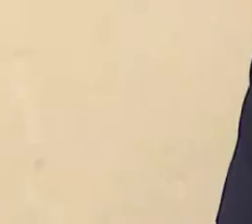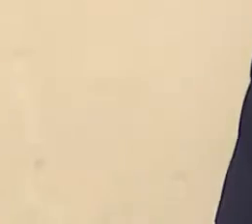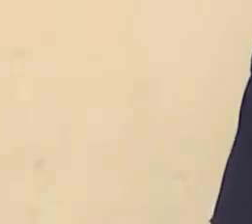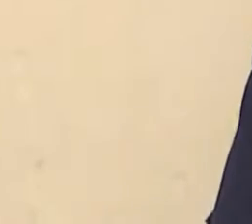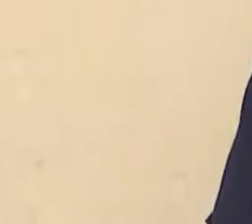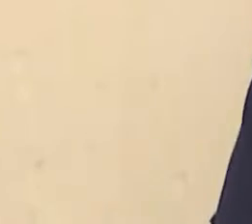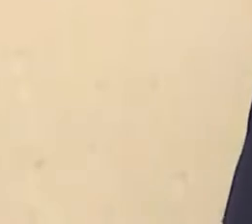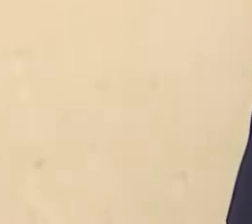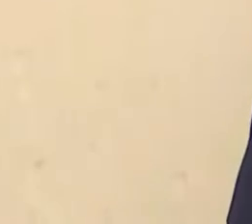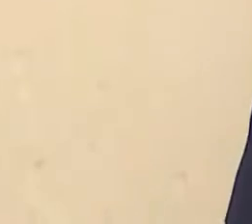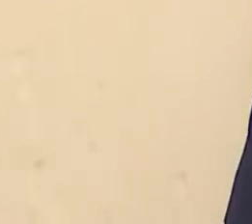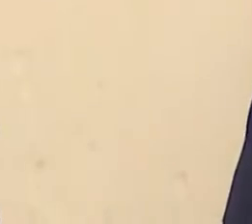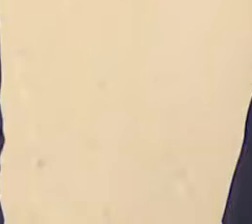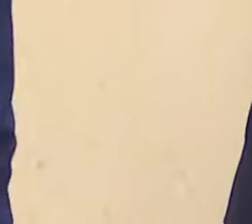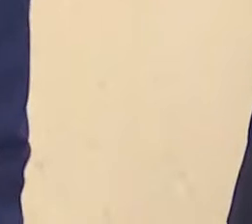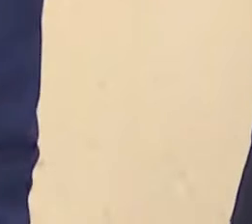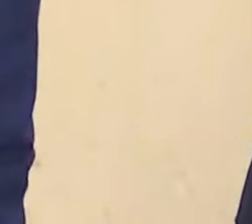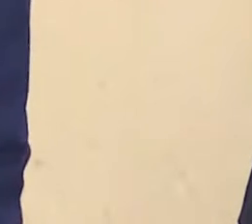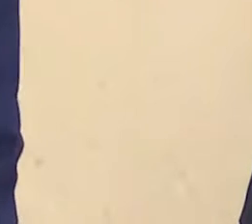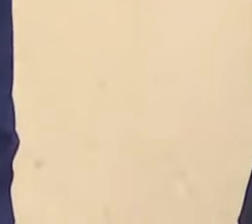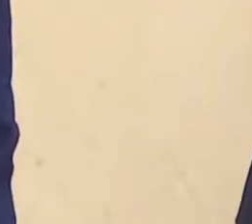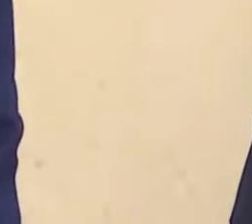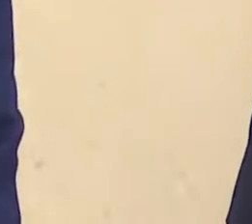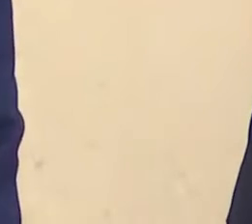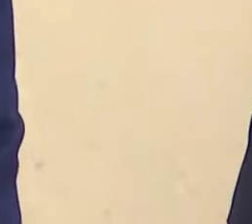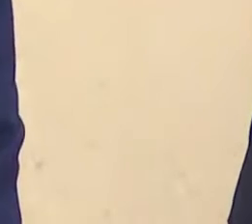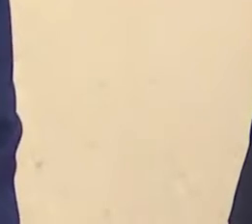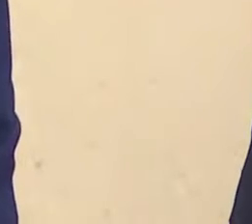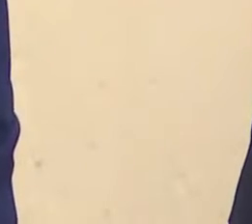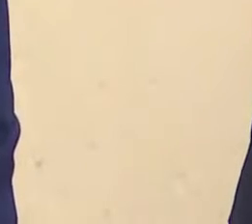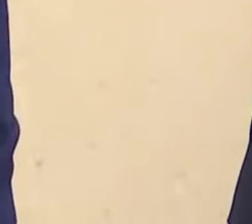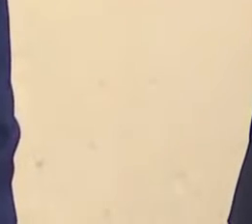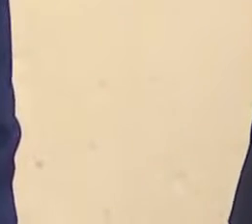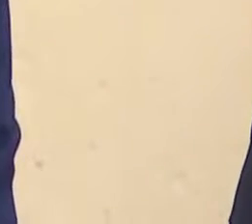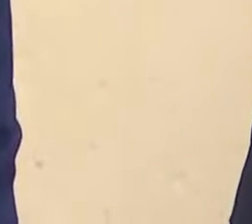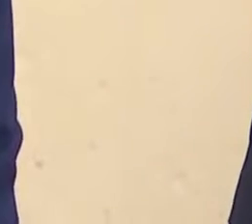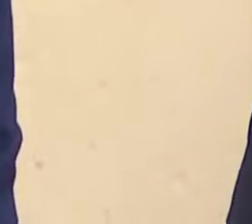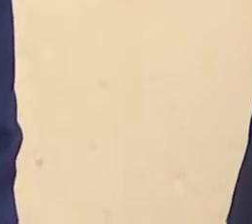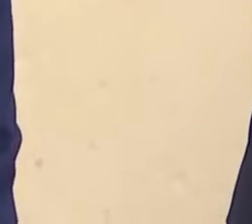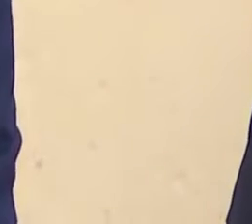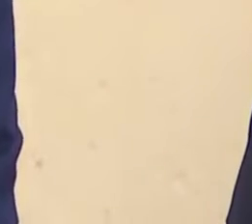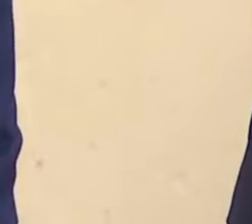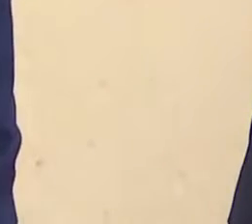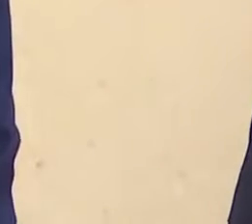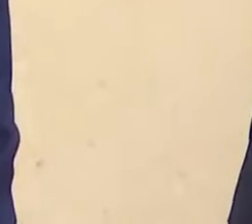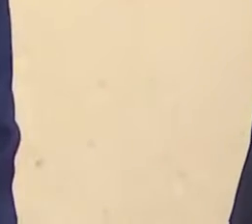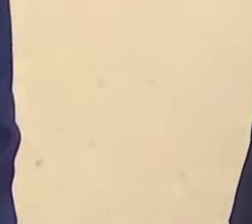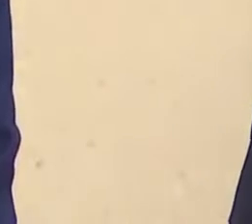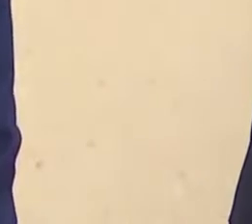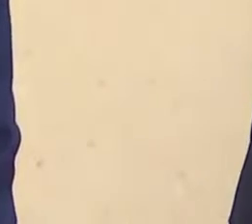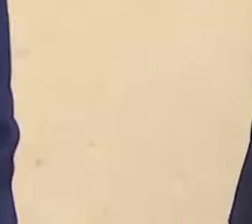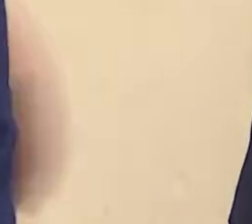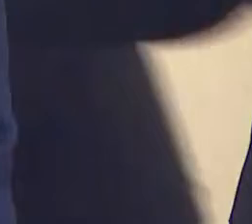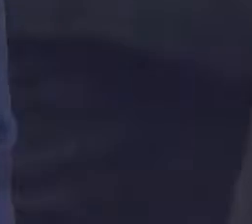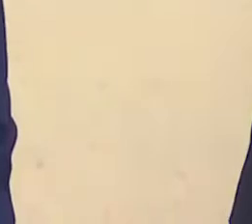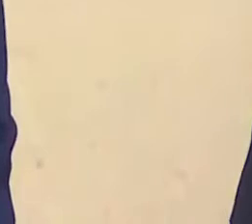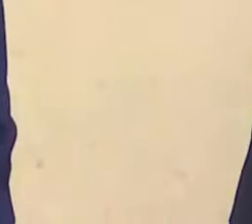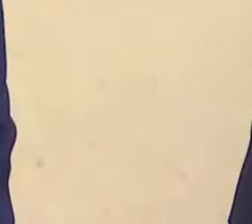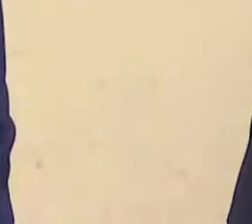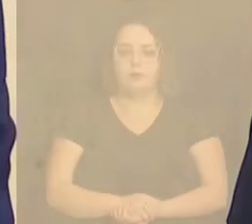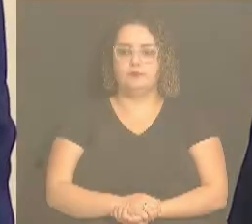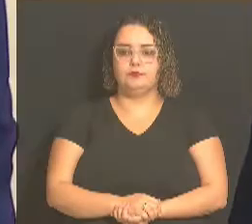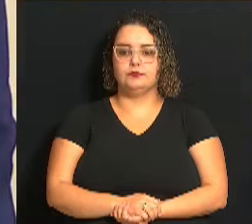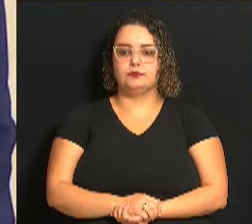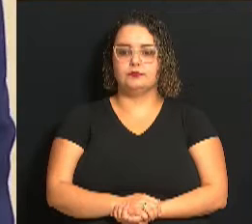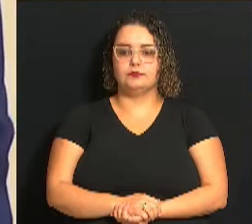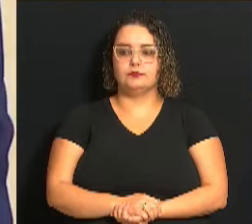Agradeço o assessor jurídico da CETEC, Daniel, representando ao presidente da CETEC, muito obrigado.